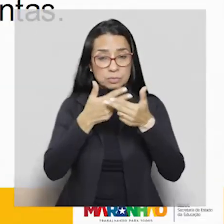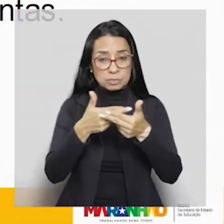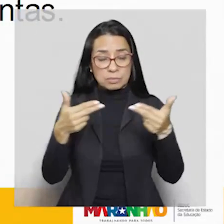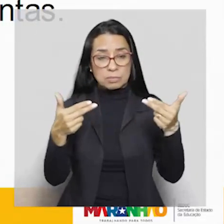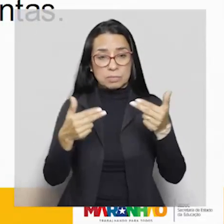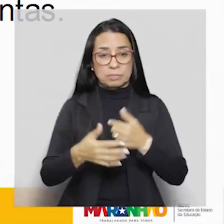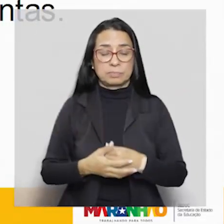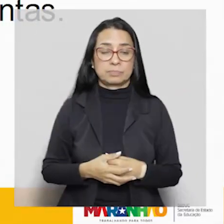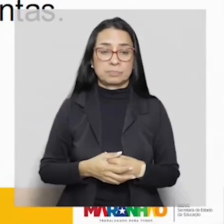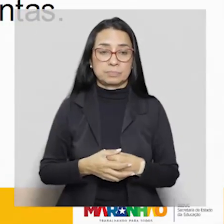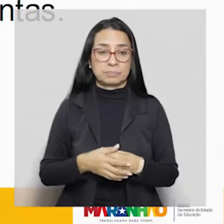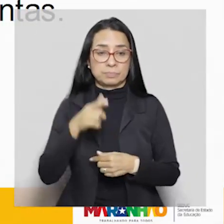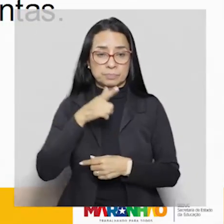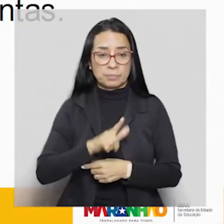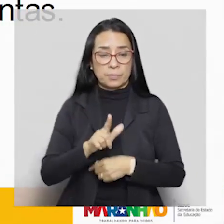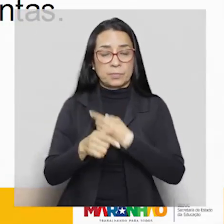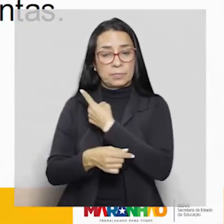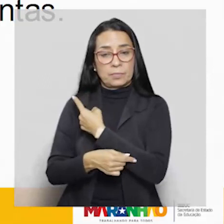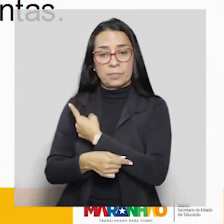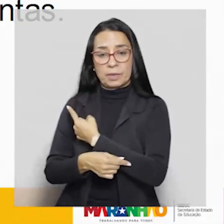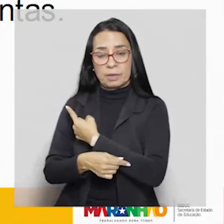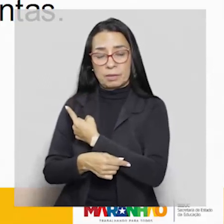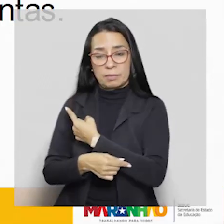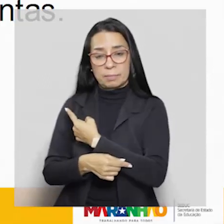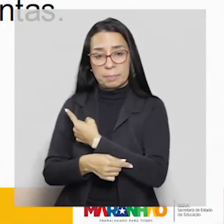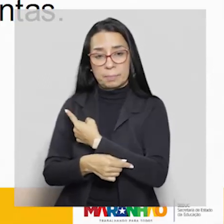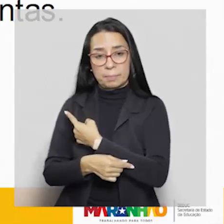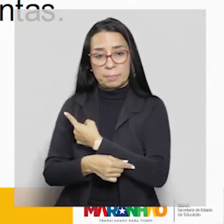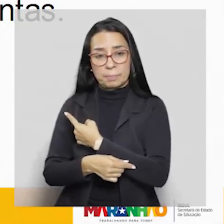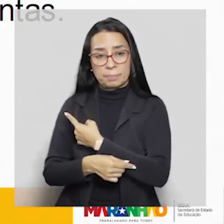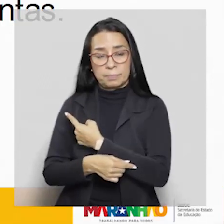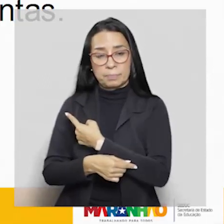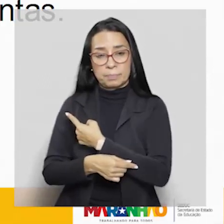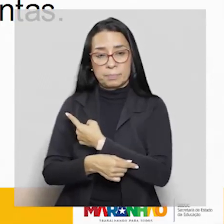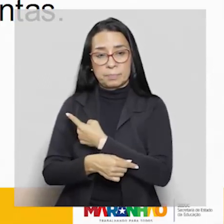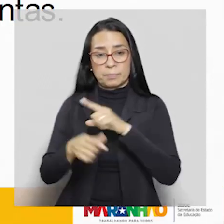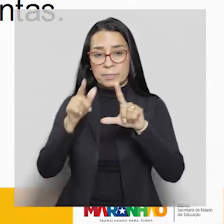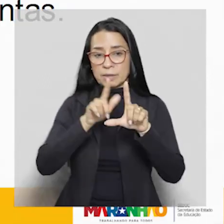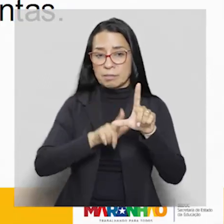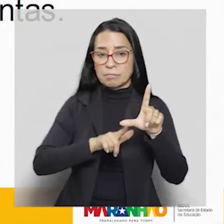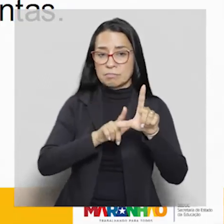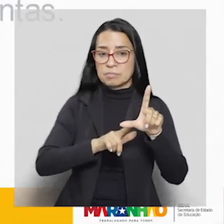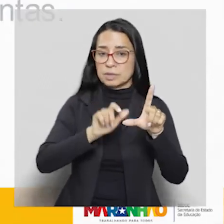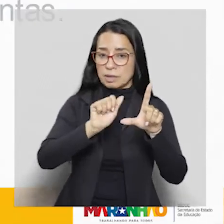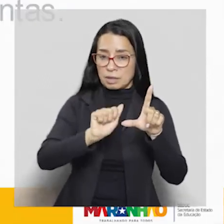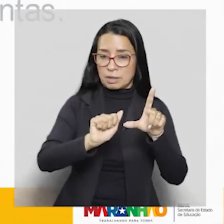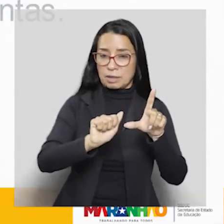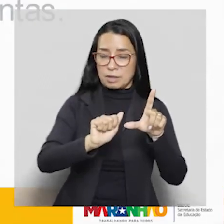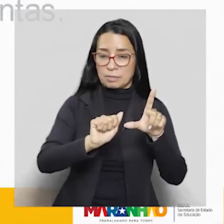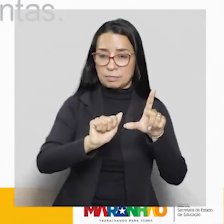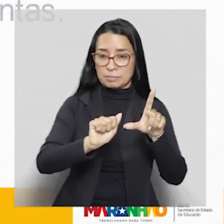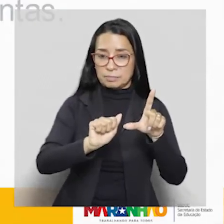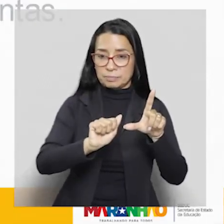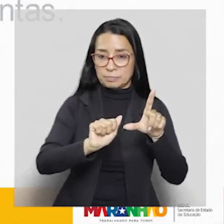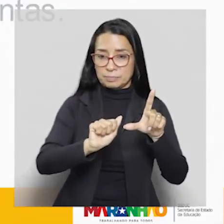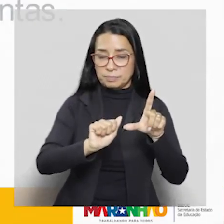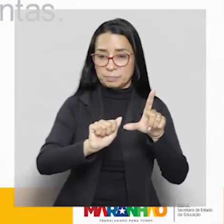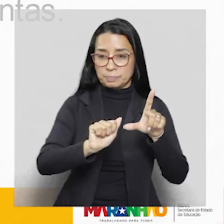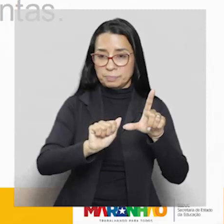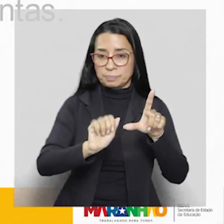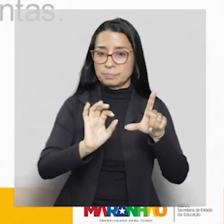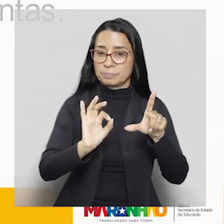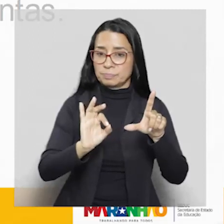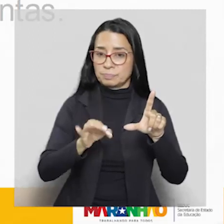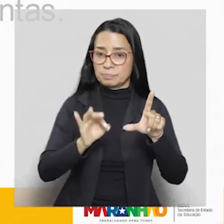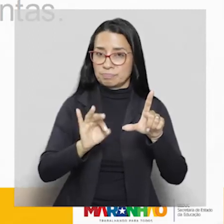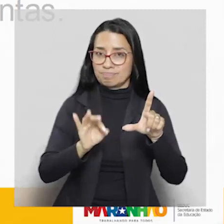Repetindo, a originalidade dessa releitura reside na apropriação parodística das técnicas e materiais